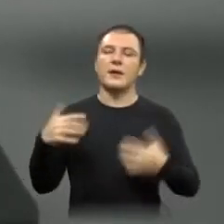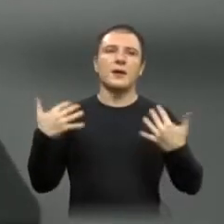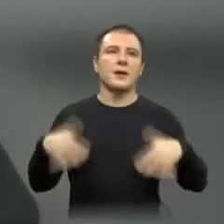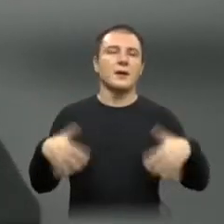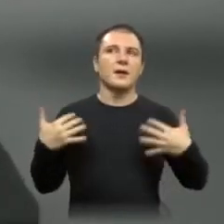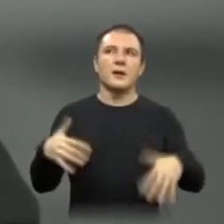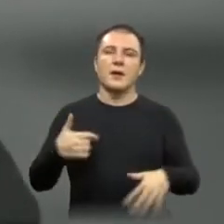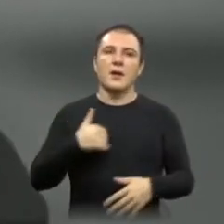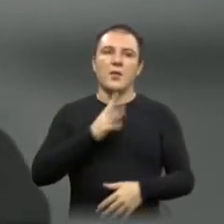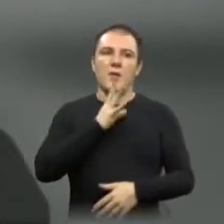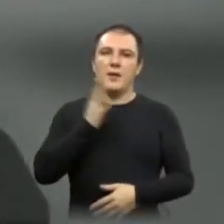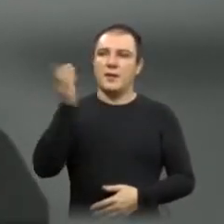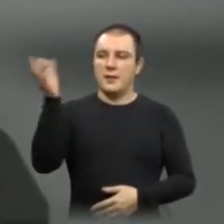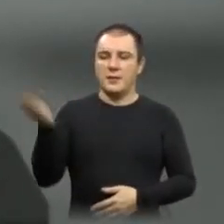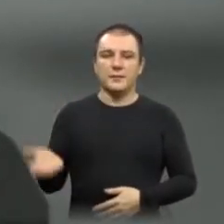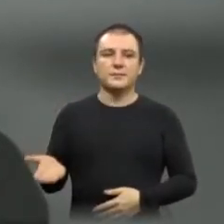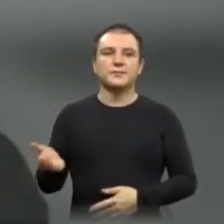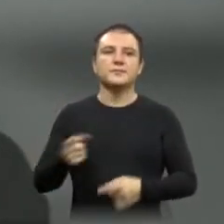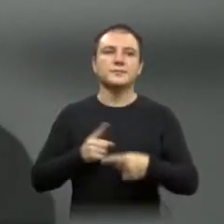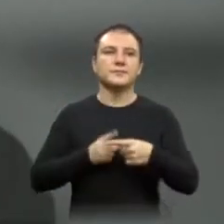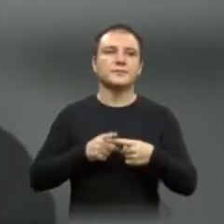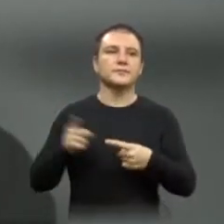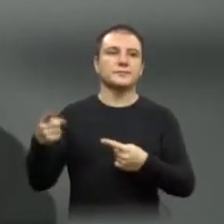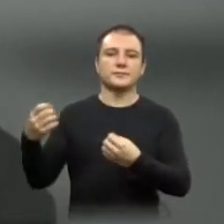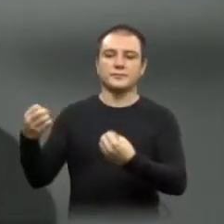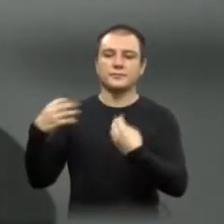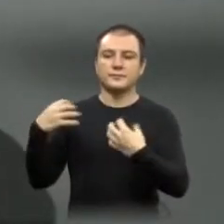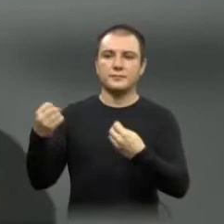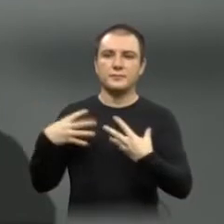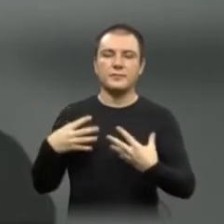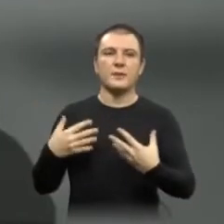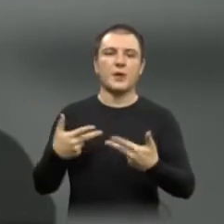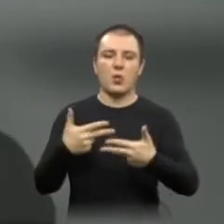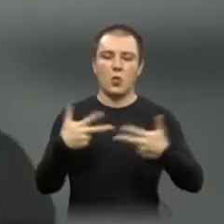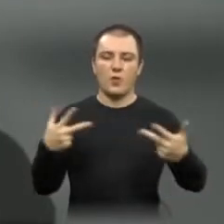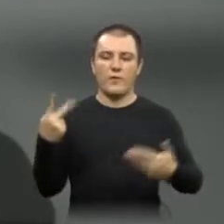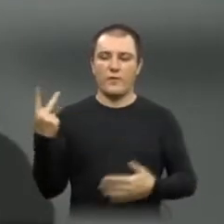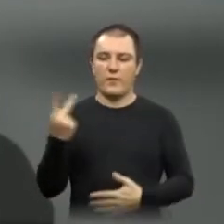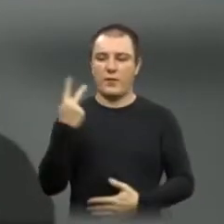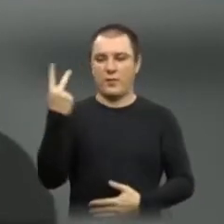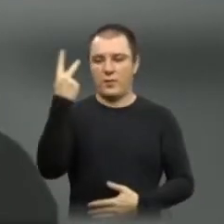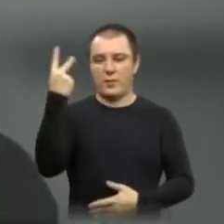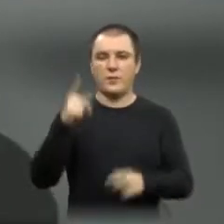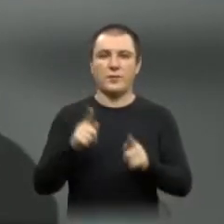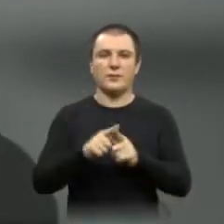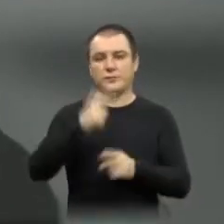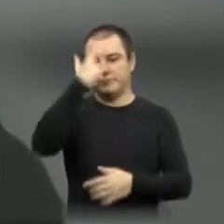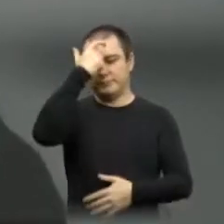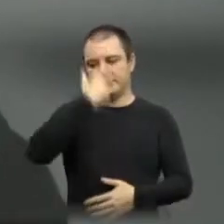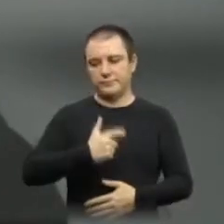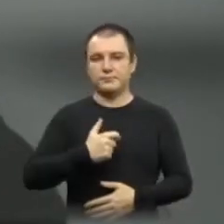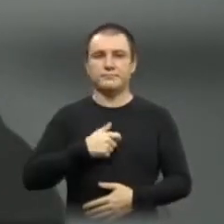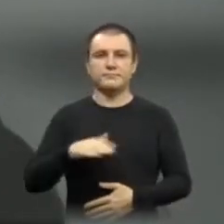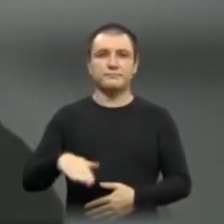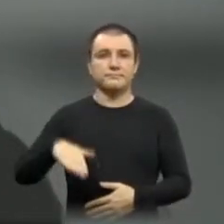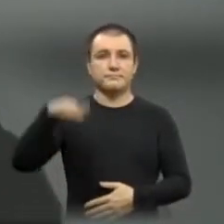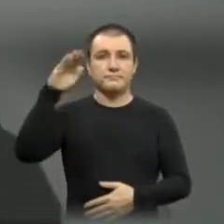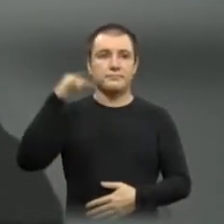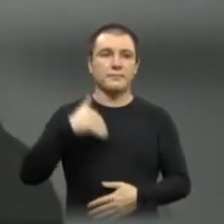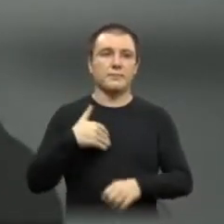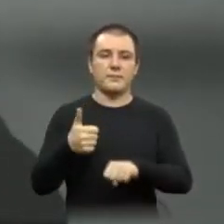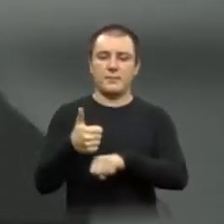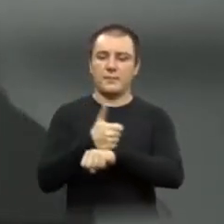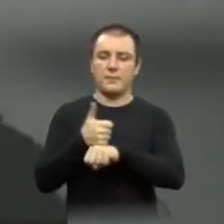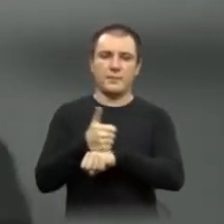incríveis que eu conheço é que me ensinou boa parte dos meus valores que me ensinou o ser humano que eu sou é uma